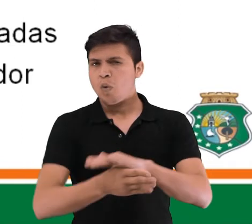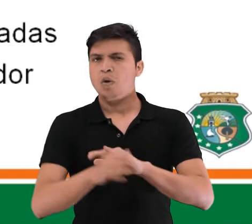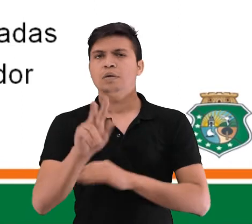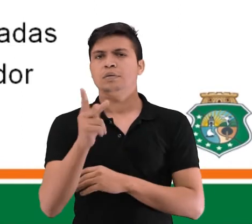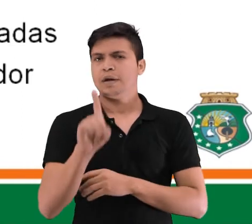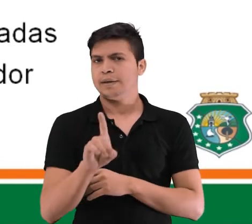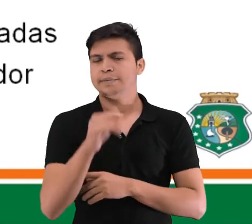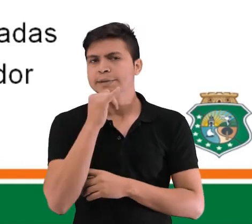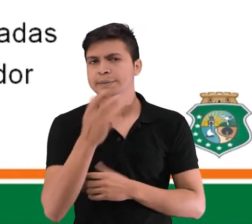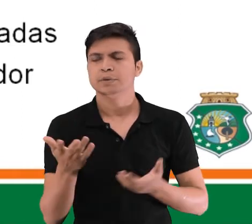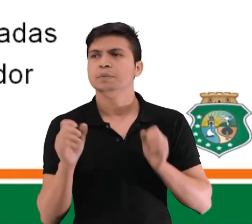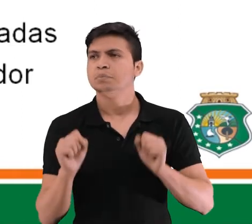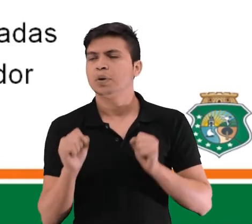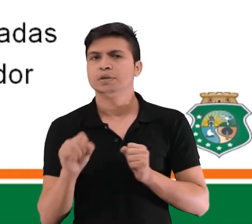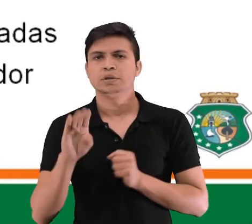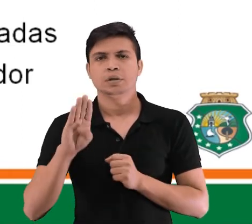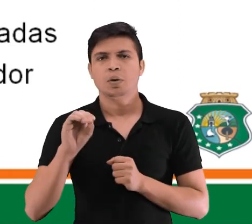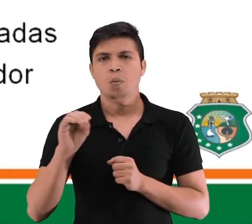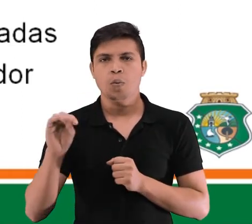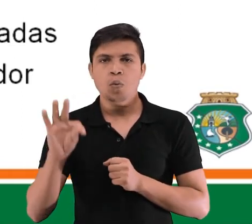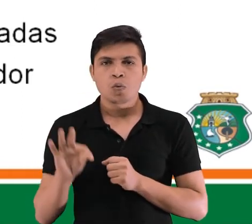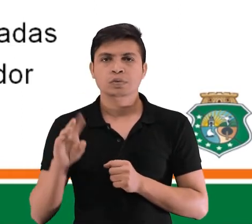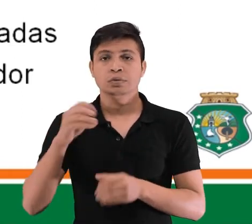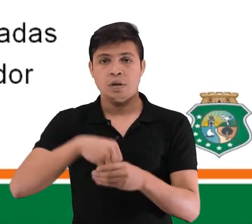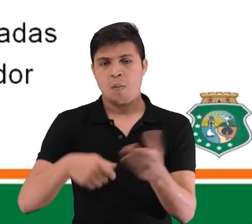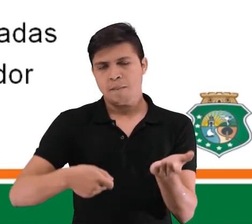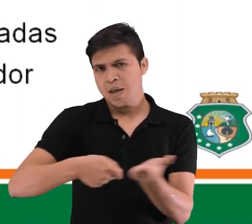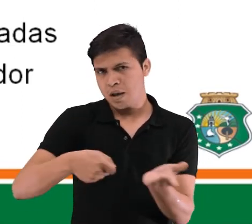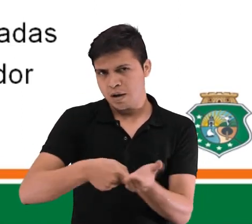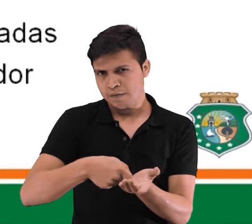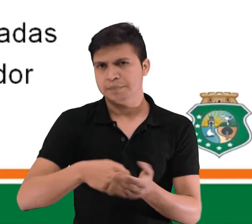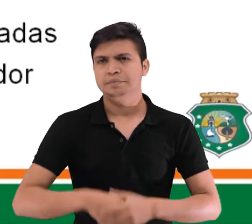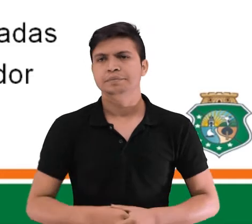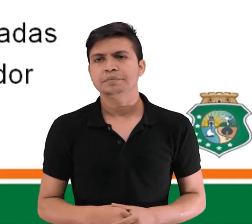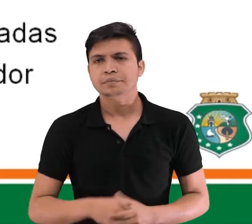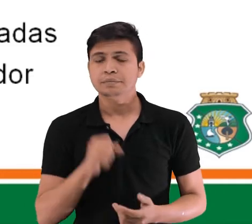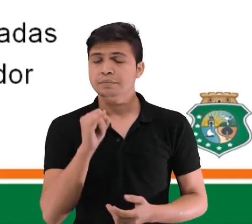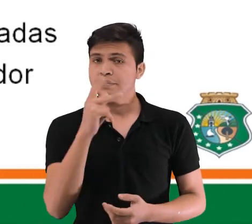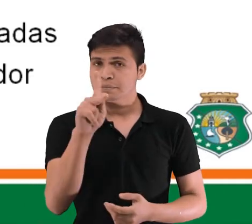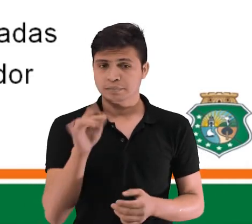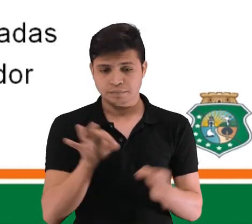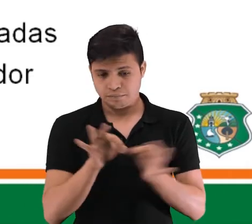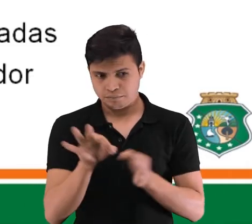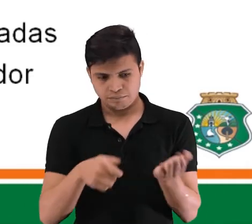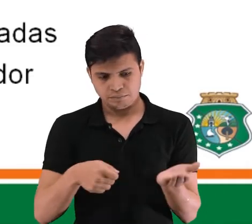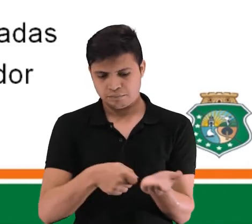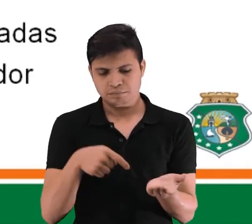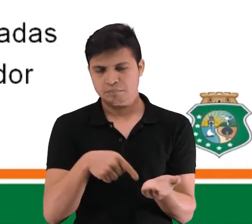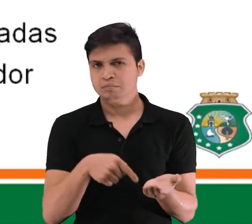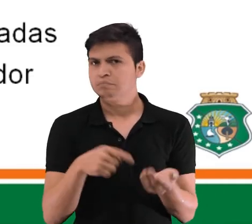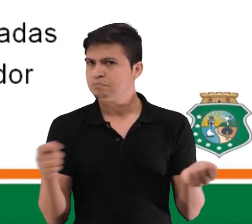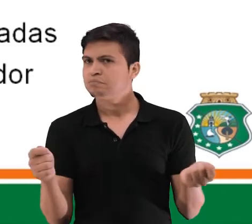caso, ele pode dar boot dentro de um pendrive, se o seu pendrive estiver preparado, estiver bootável com o